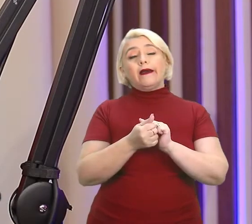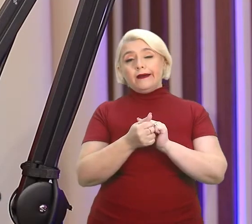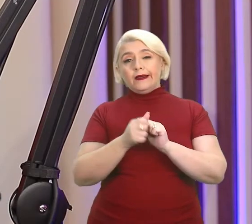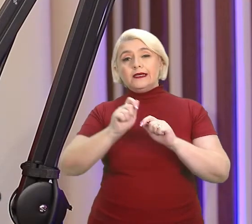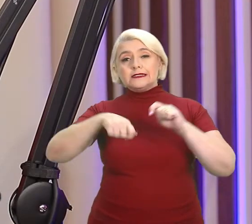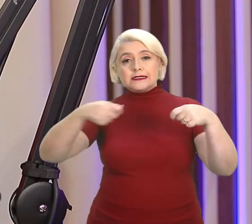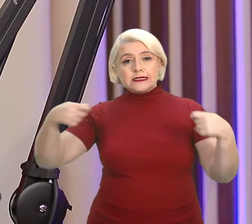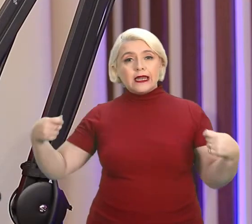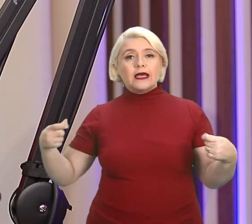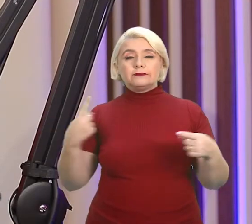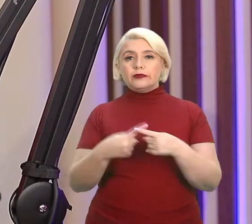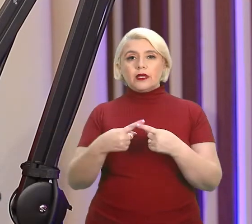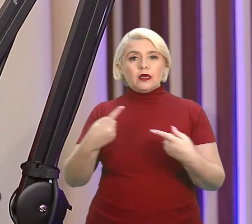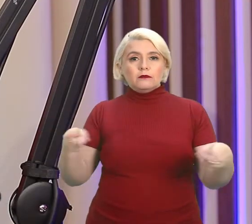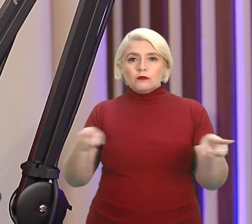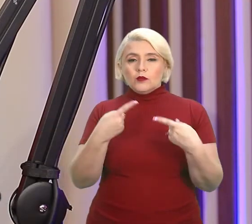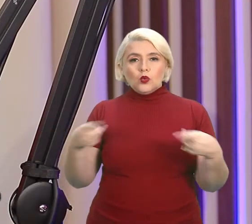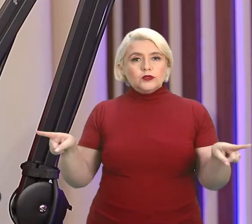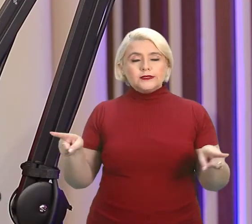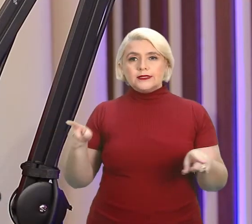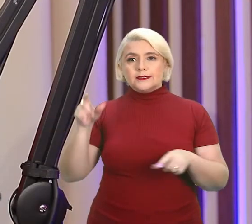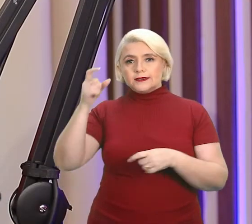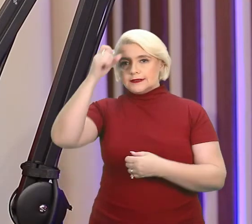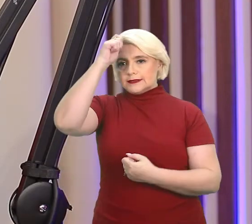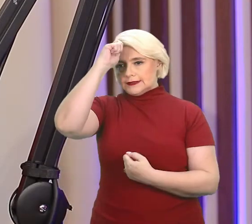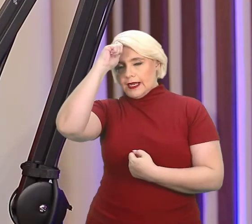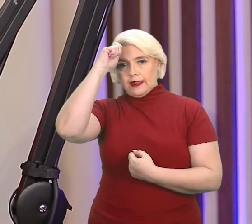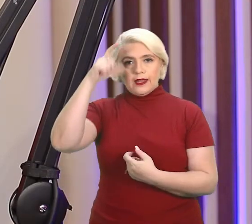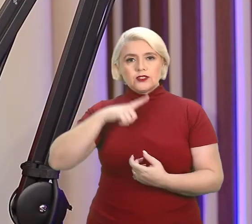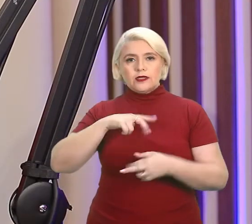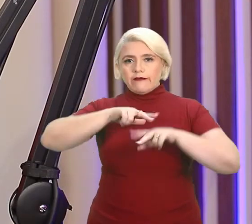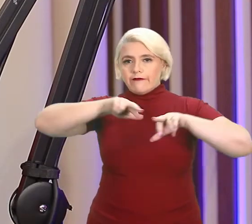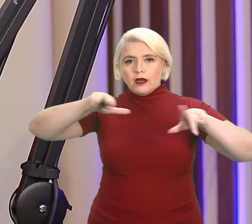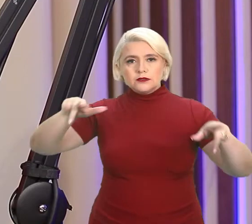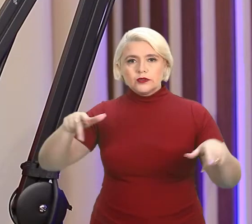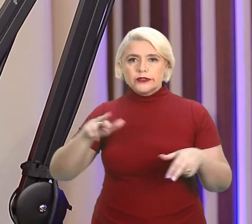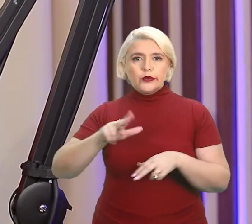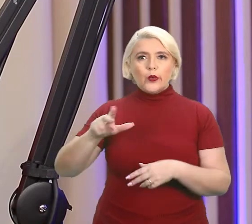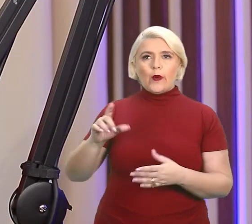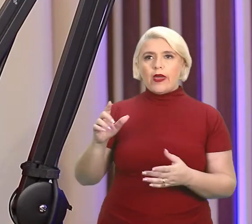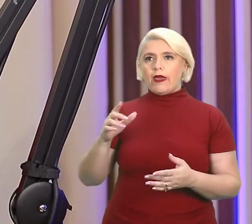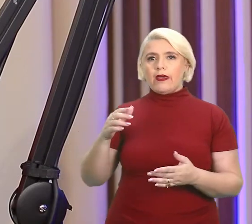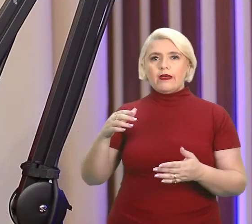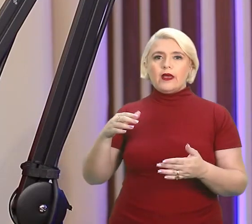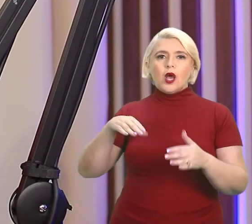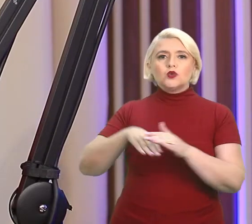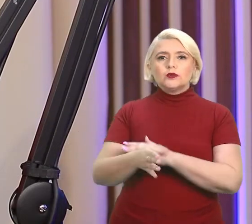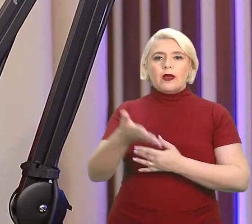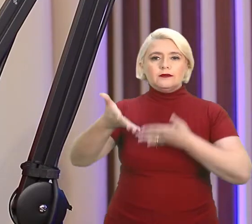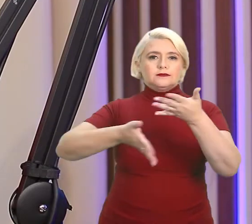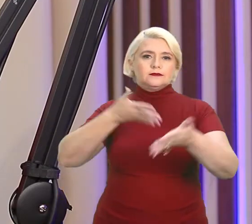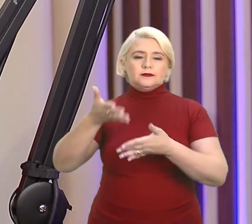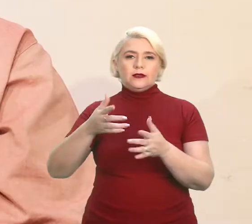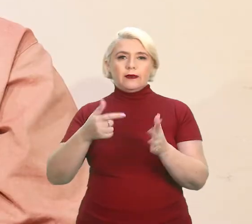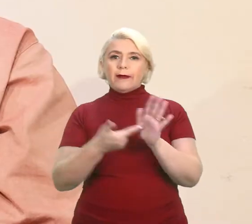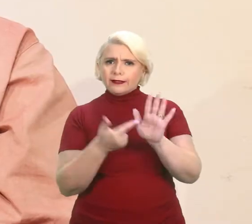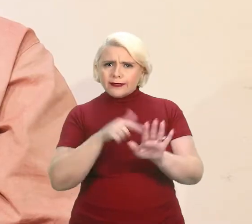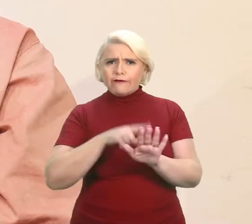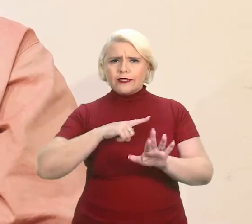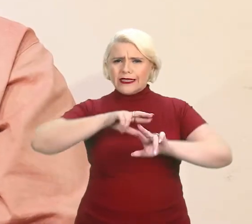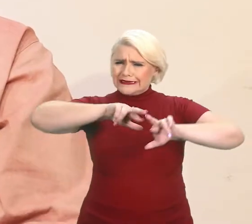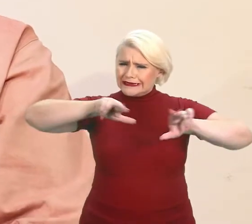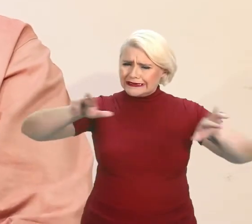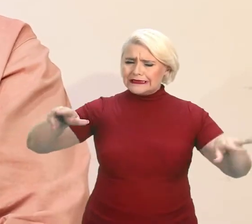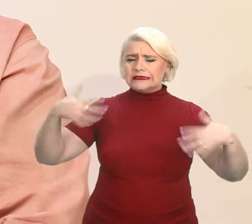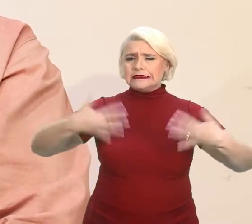expressão, porque a música sertaneja tem muita coisa também que a gente não é hábito a gente usar, e muita metáfora, né?